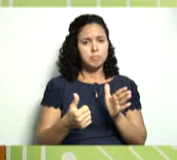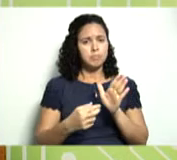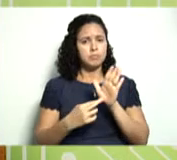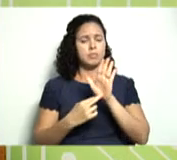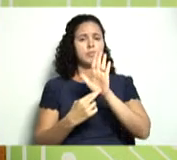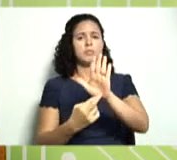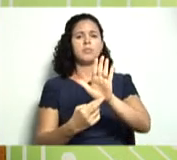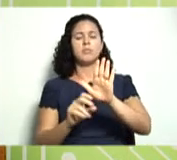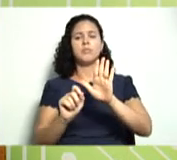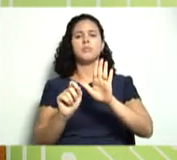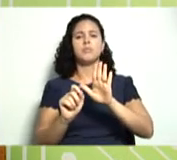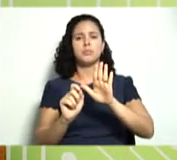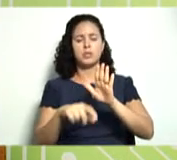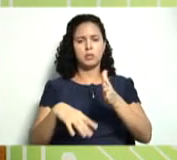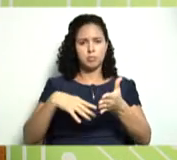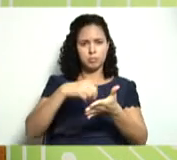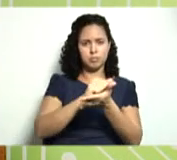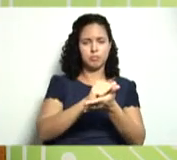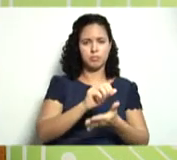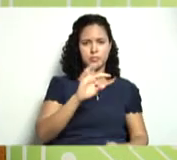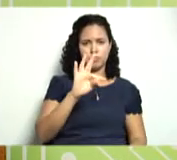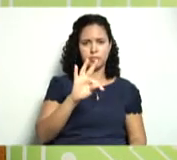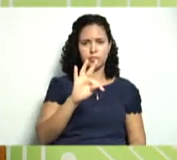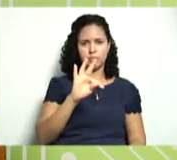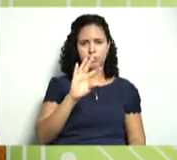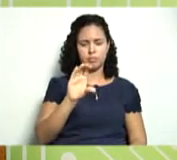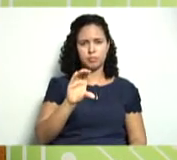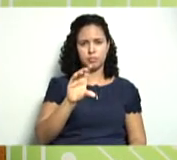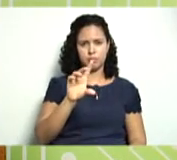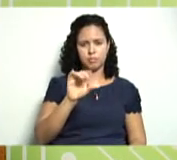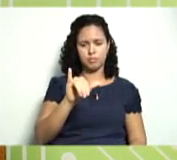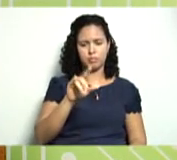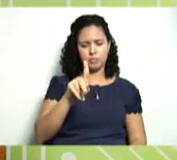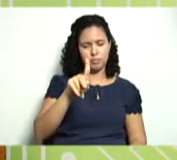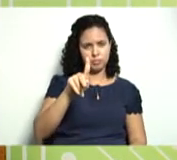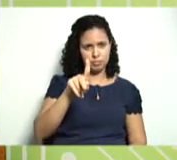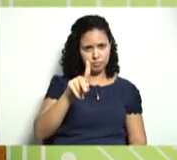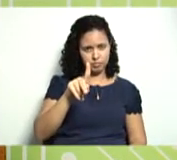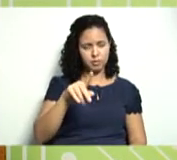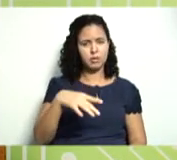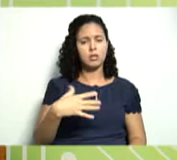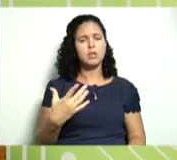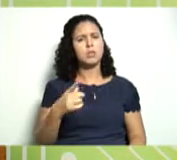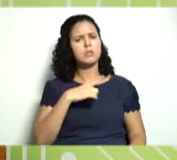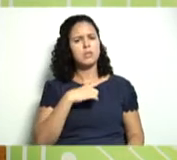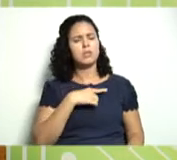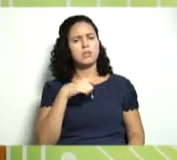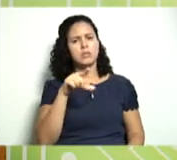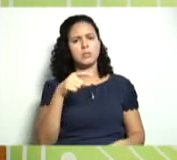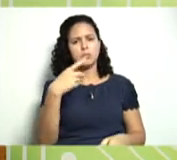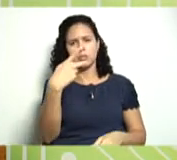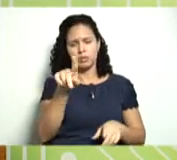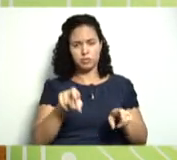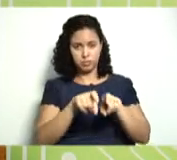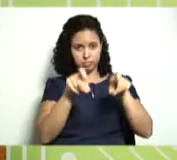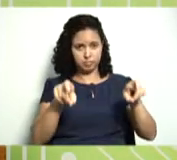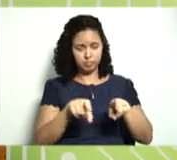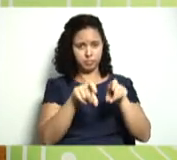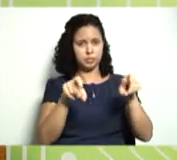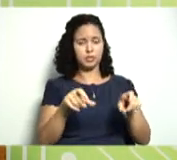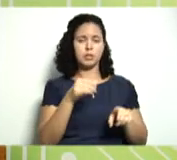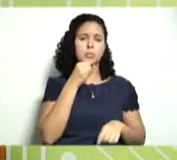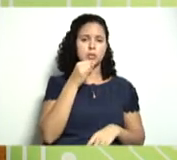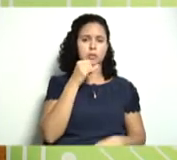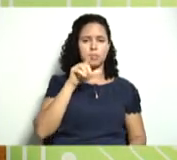vocês o protocolo tcp/ip que é utilizado ele fisicamente você tem ele na sua máquina você tem ele bom supplement